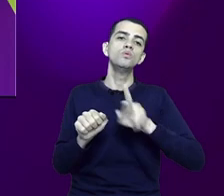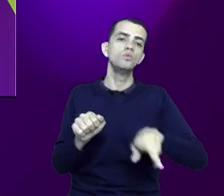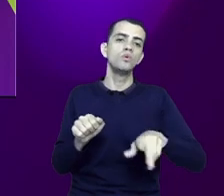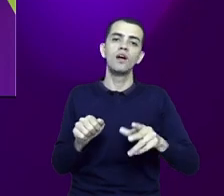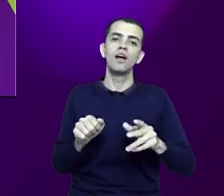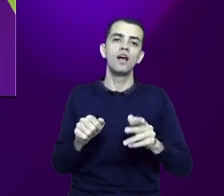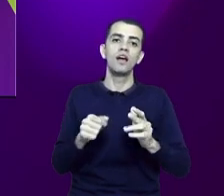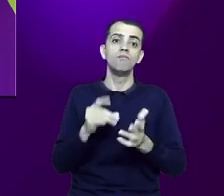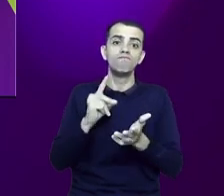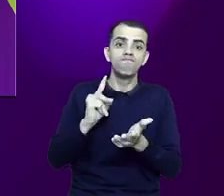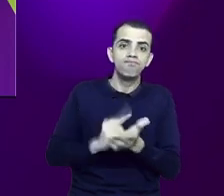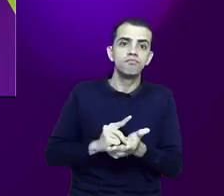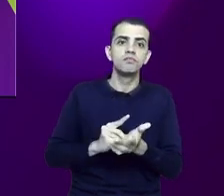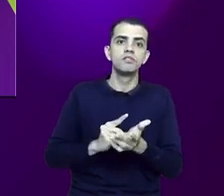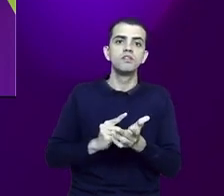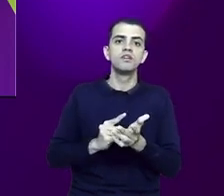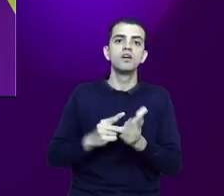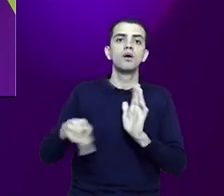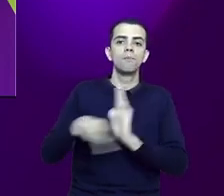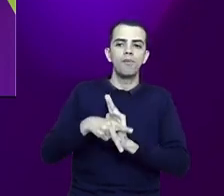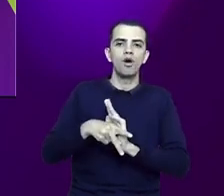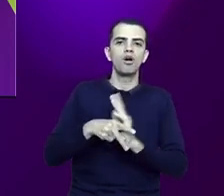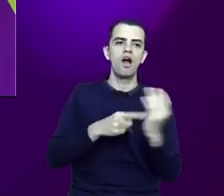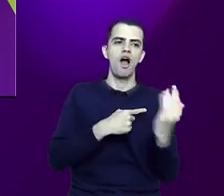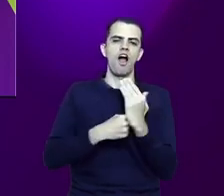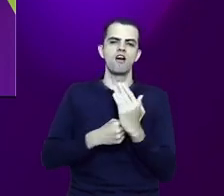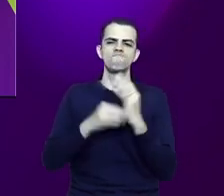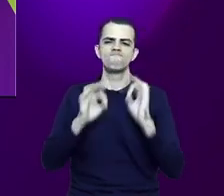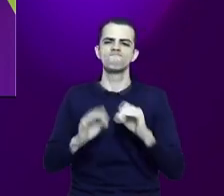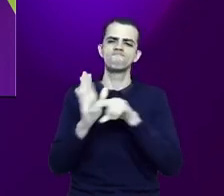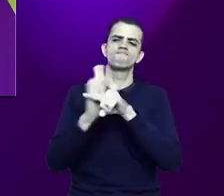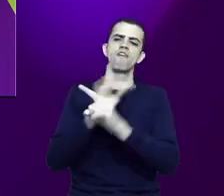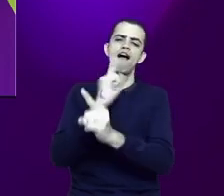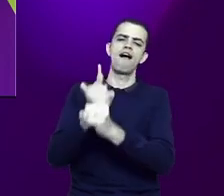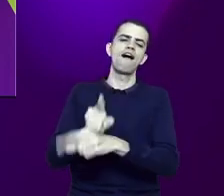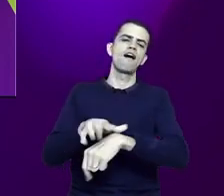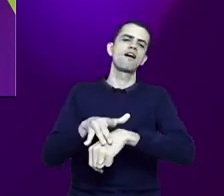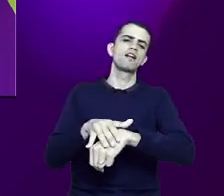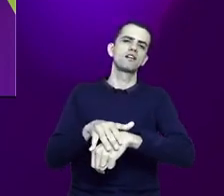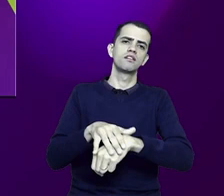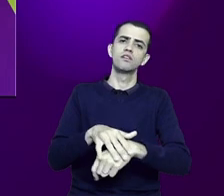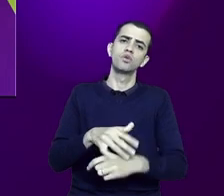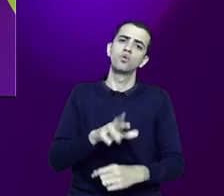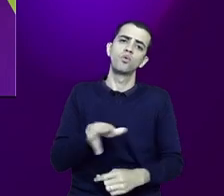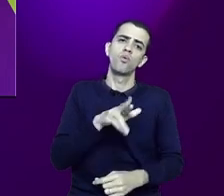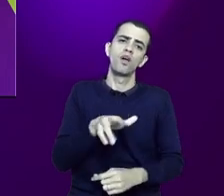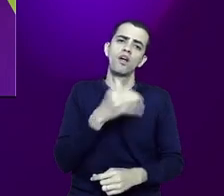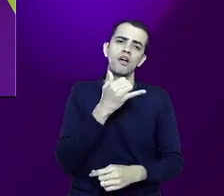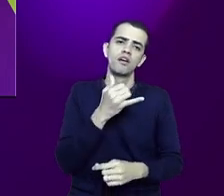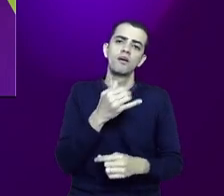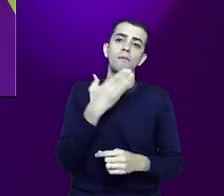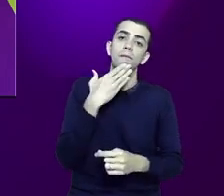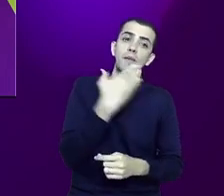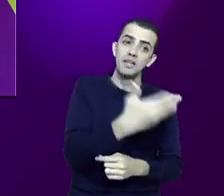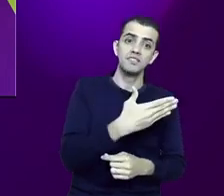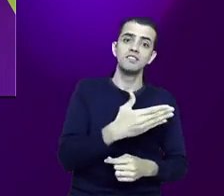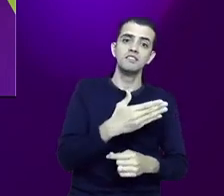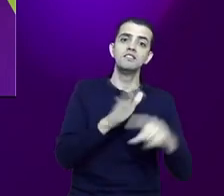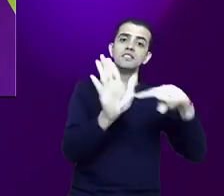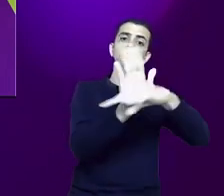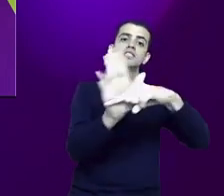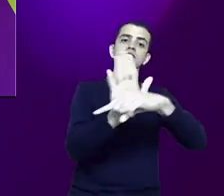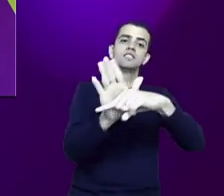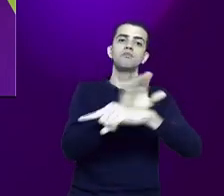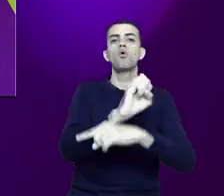considerada oficialmente um recurso diagnóstico. Um exame que você pode pedir de rotina, ou que você faça de